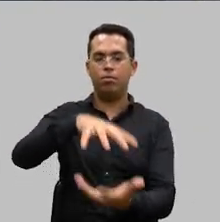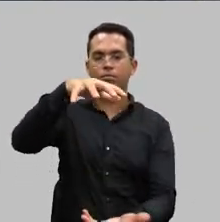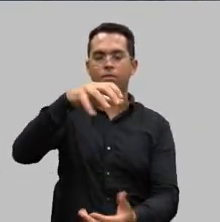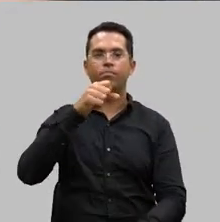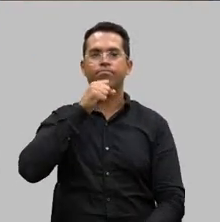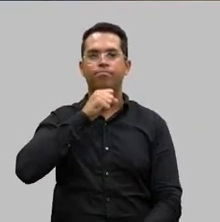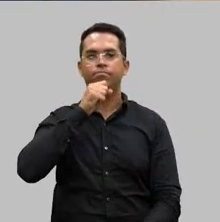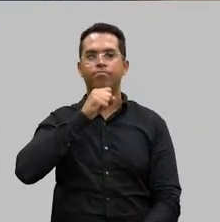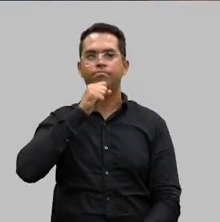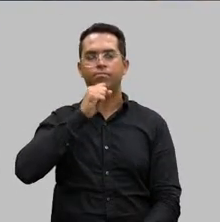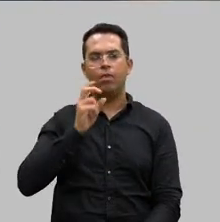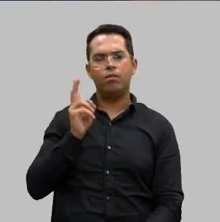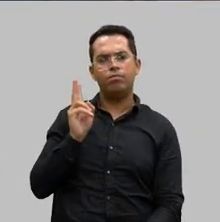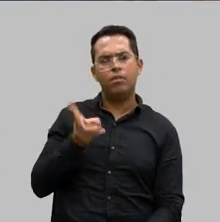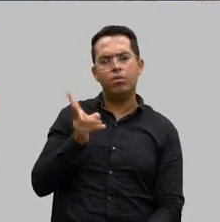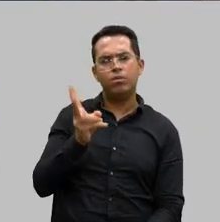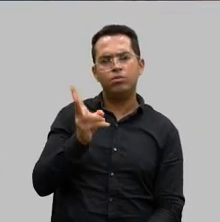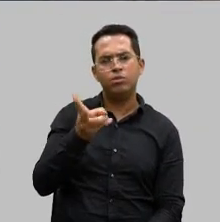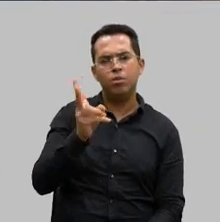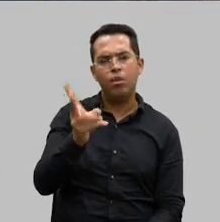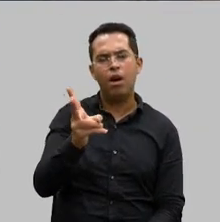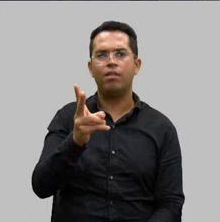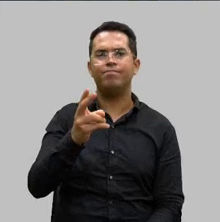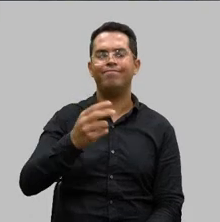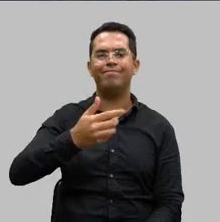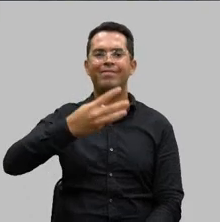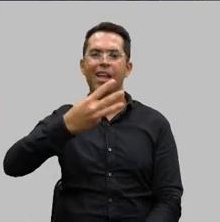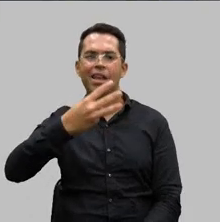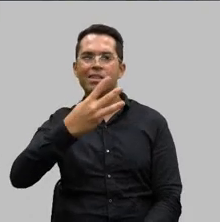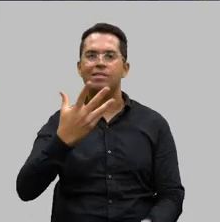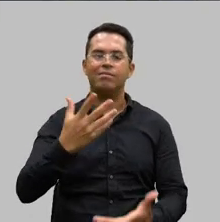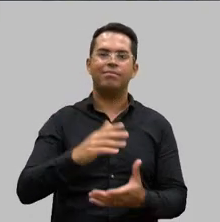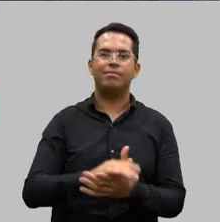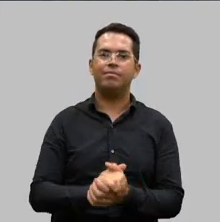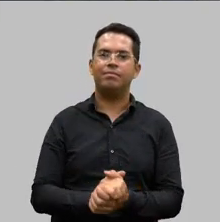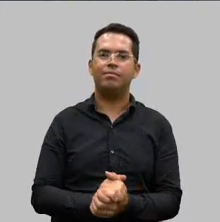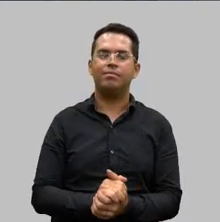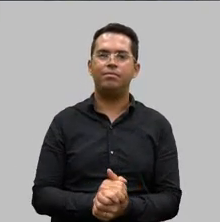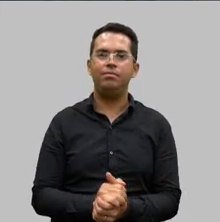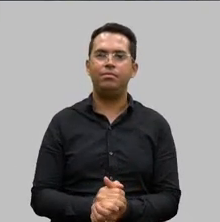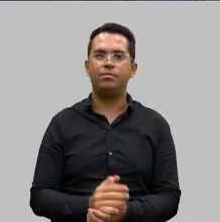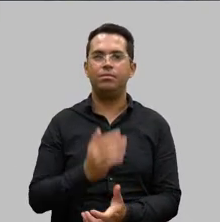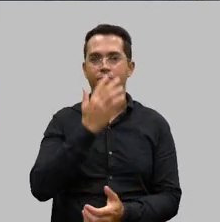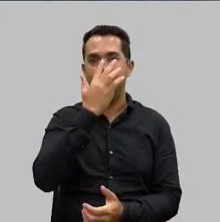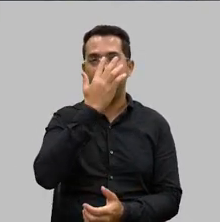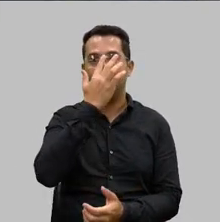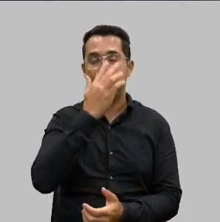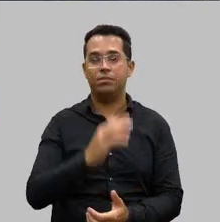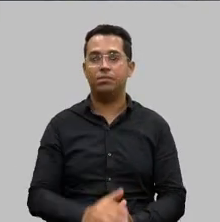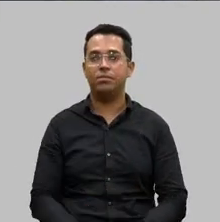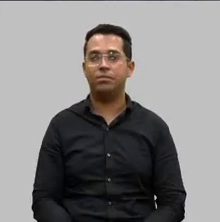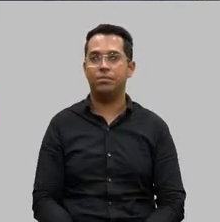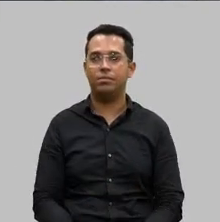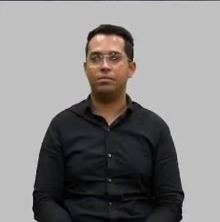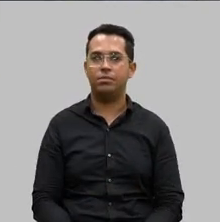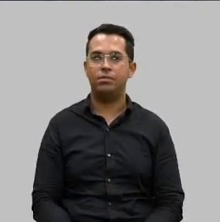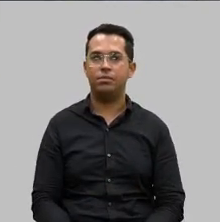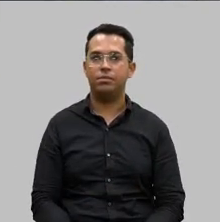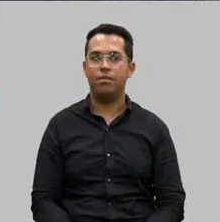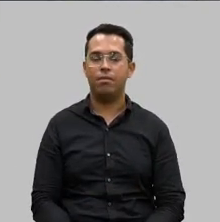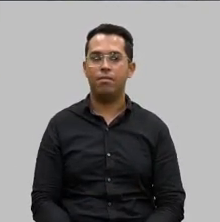continuar terceirizando essa responsabilidade para as instituições filantrópicas o poder